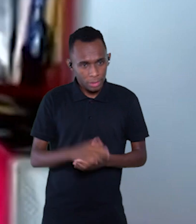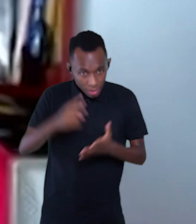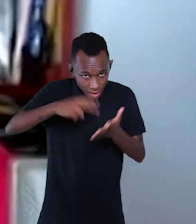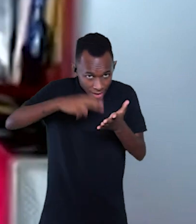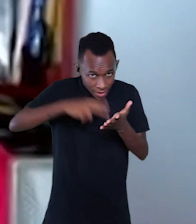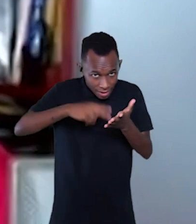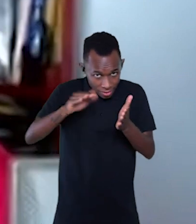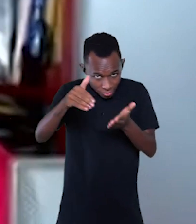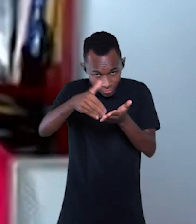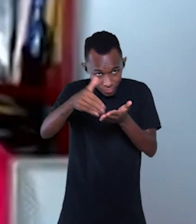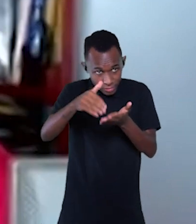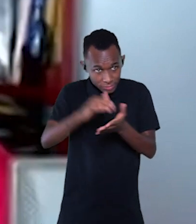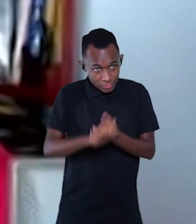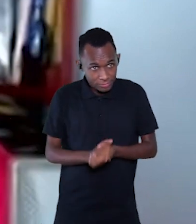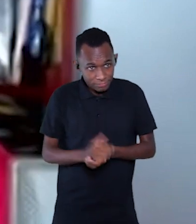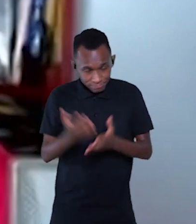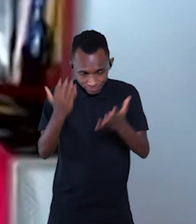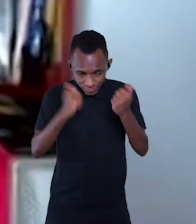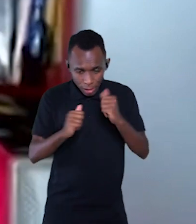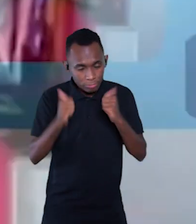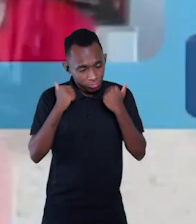Vamos terminar com uma leitura?